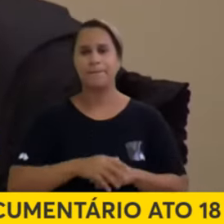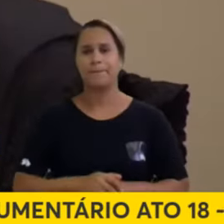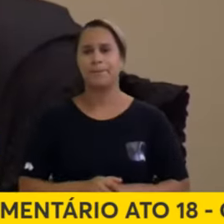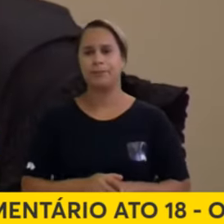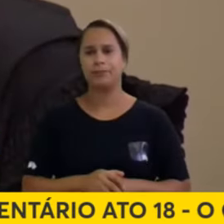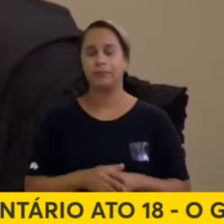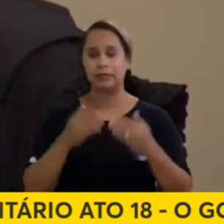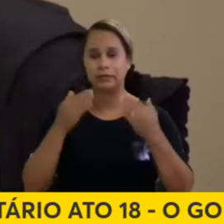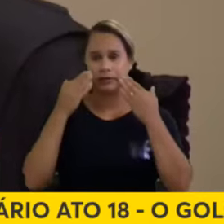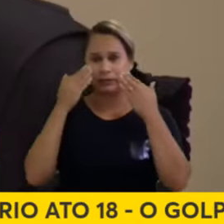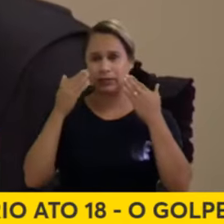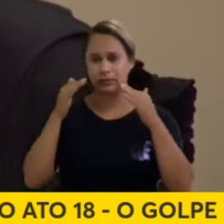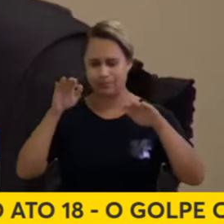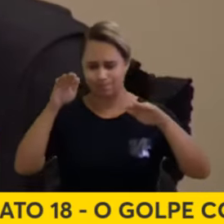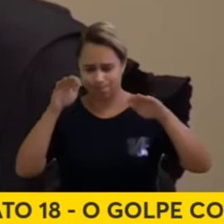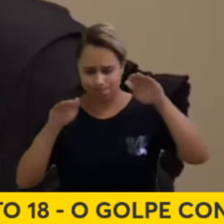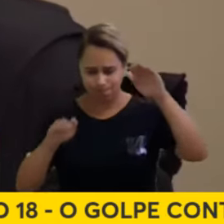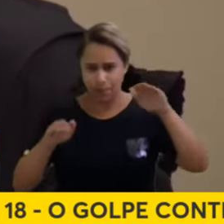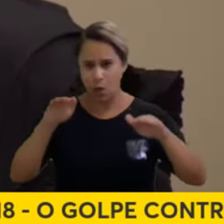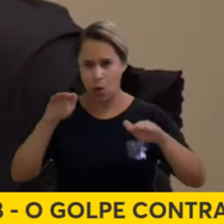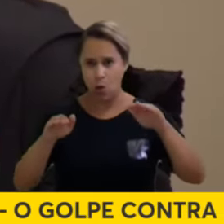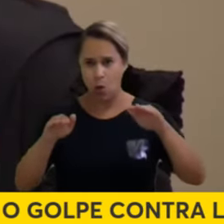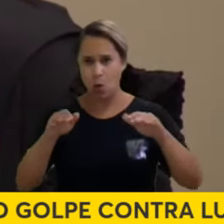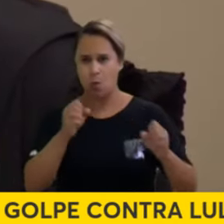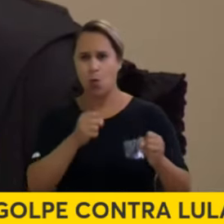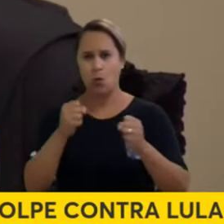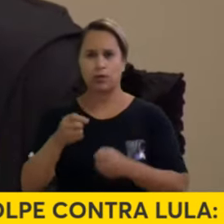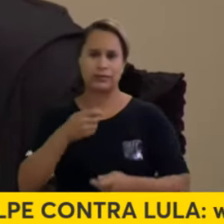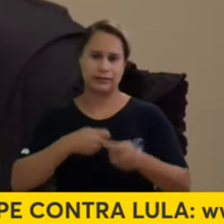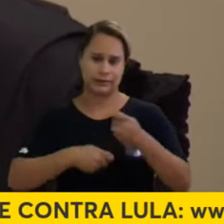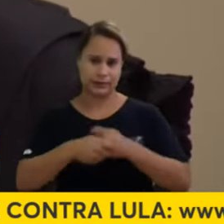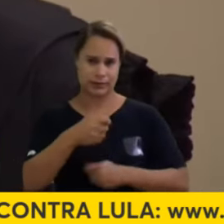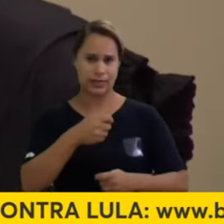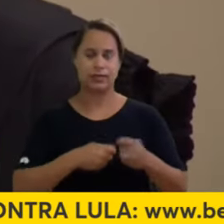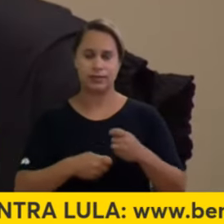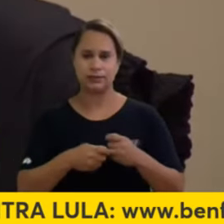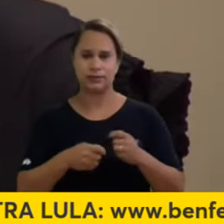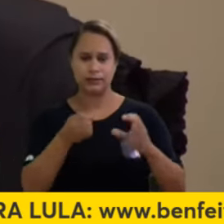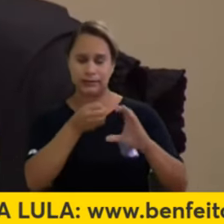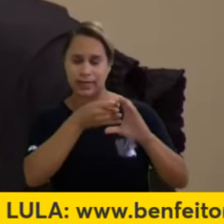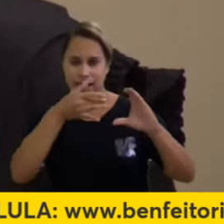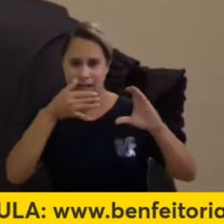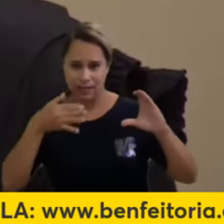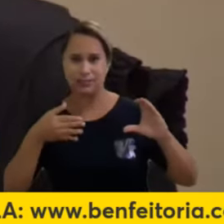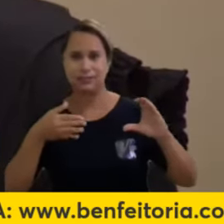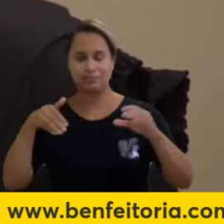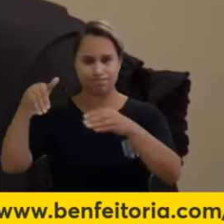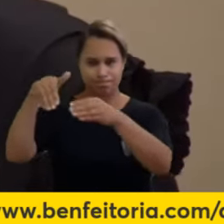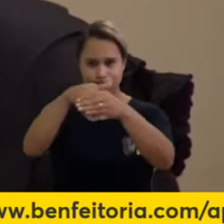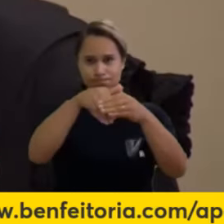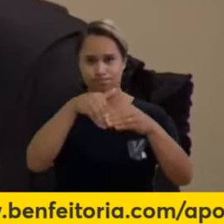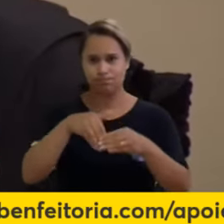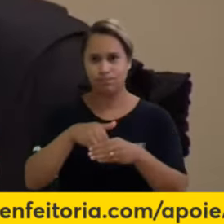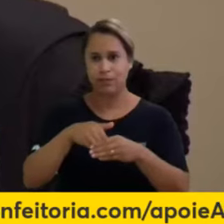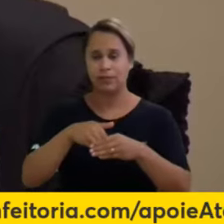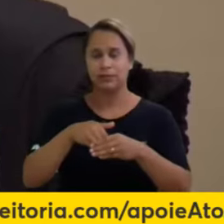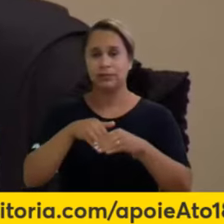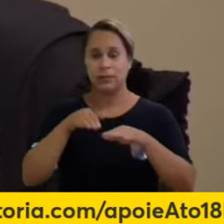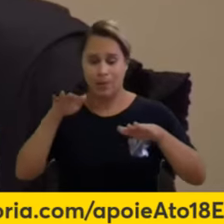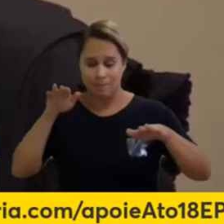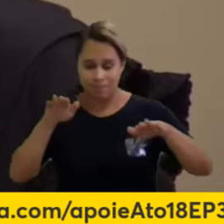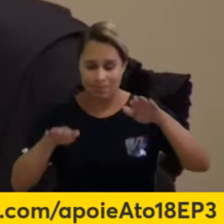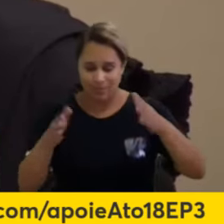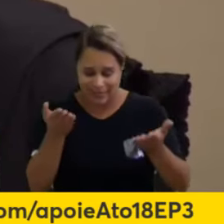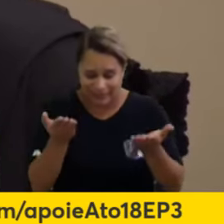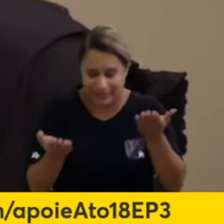desproporcionalidade da utilização do poder econômico frente às características das eleições e o desequilíbrio na disputa eleitoral ou Evidente prejuízo